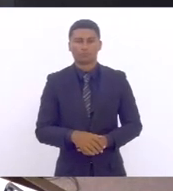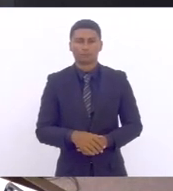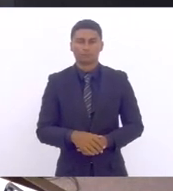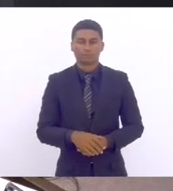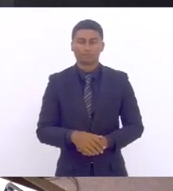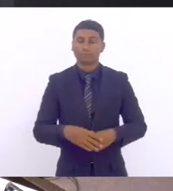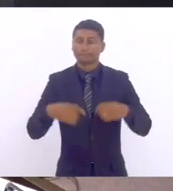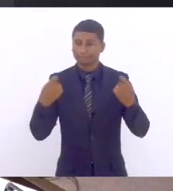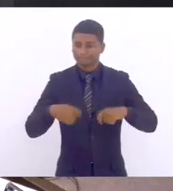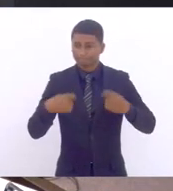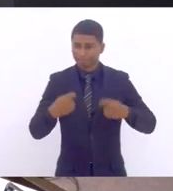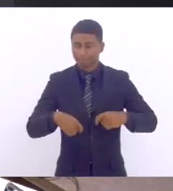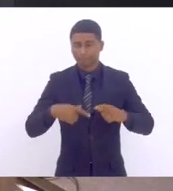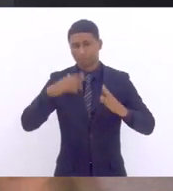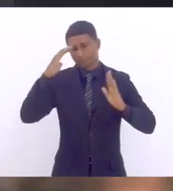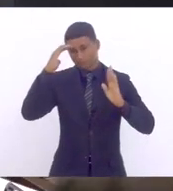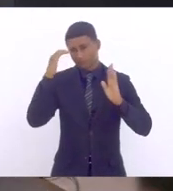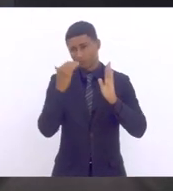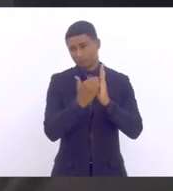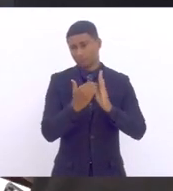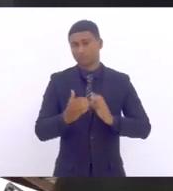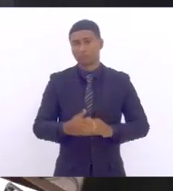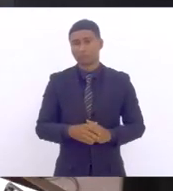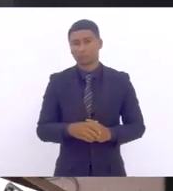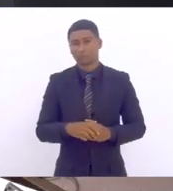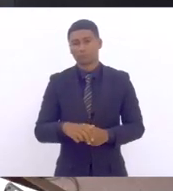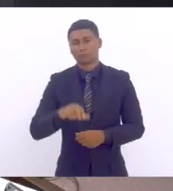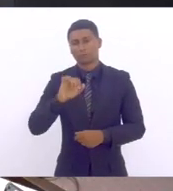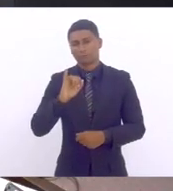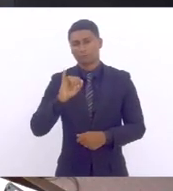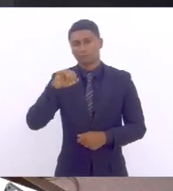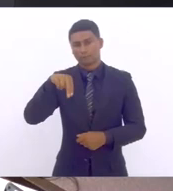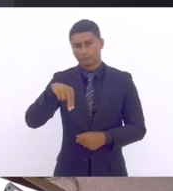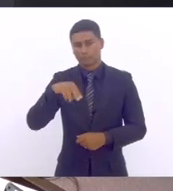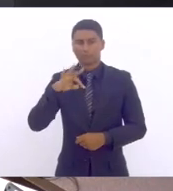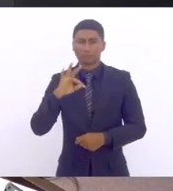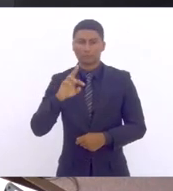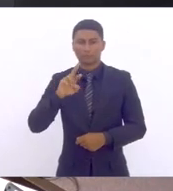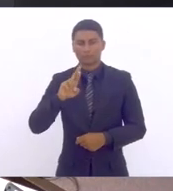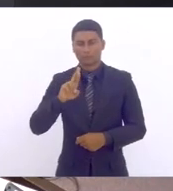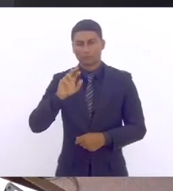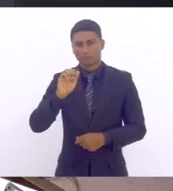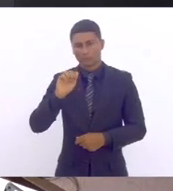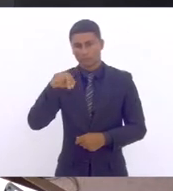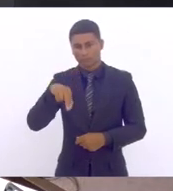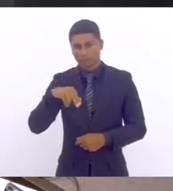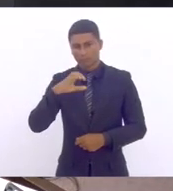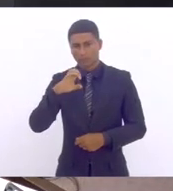seja obedecido, que o princípio da intranscendência seja respeitado também na esfera civil.